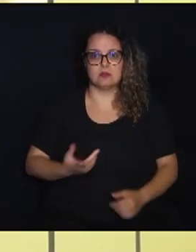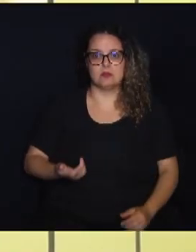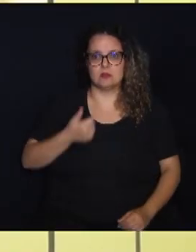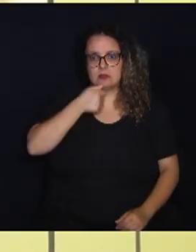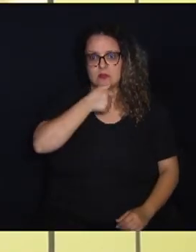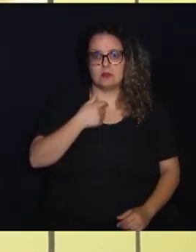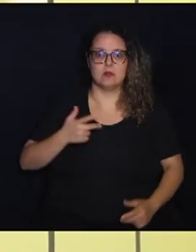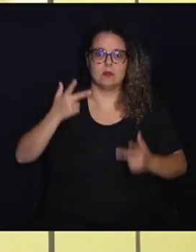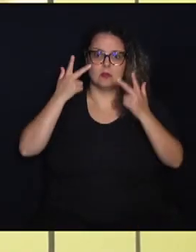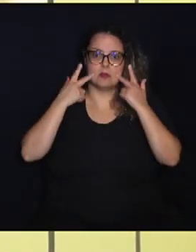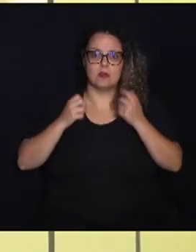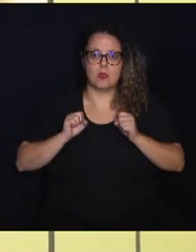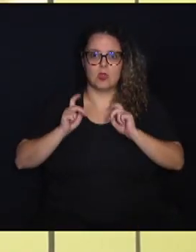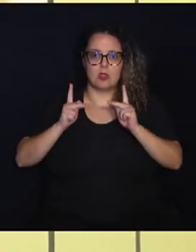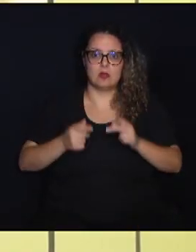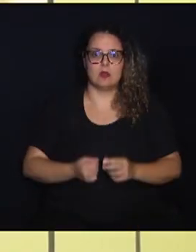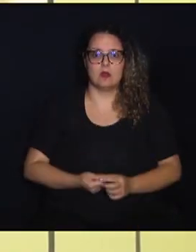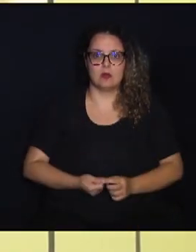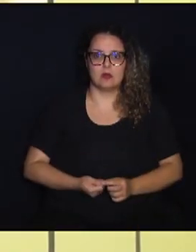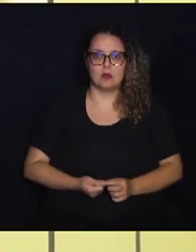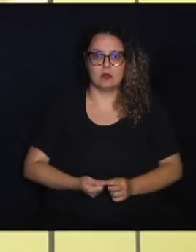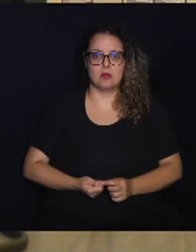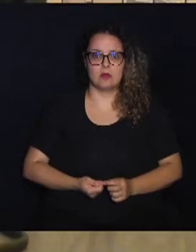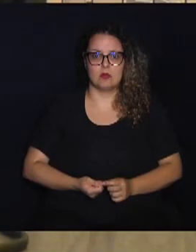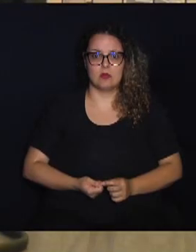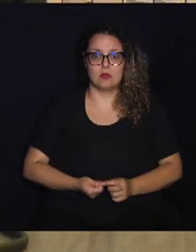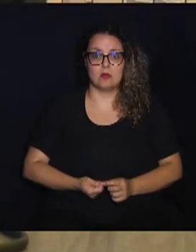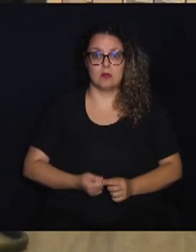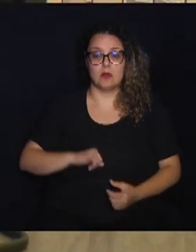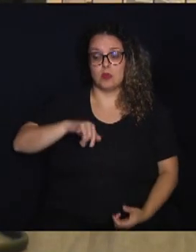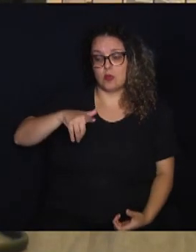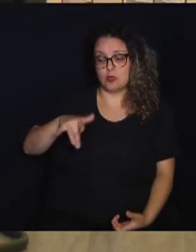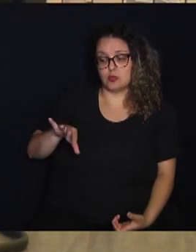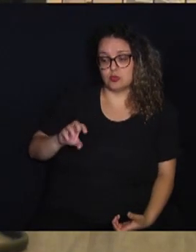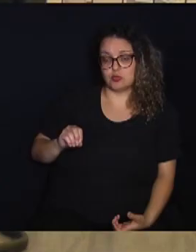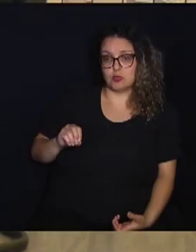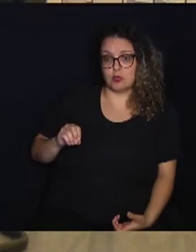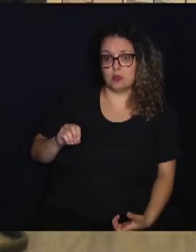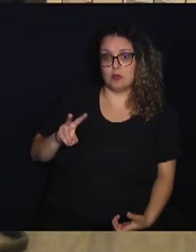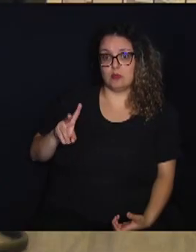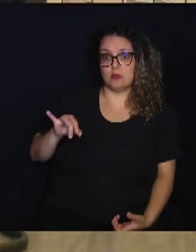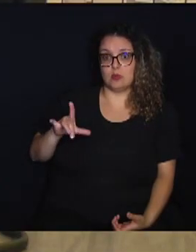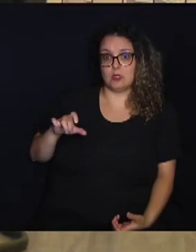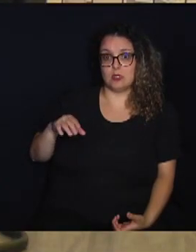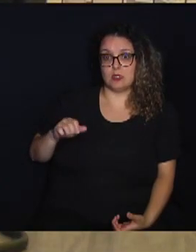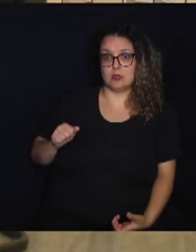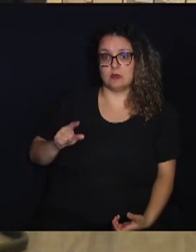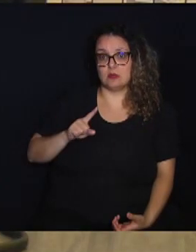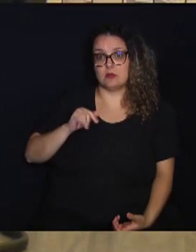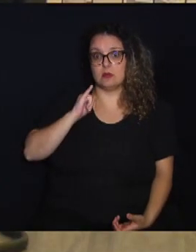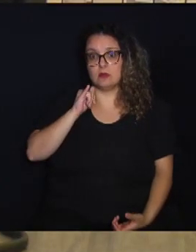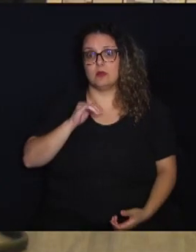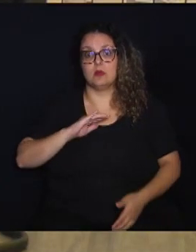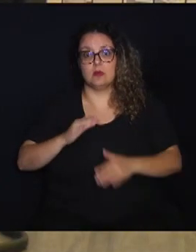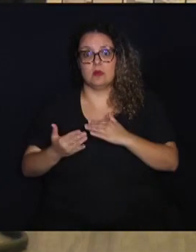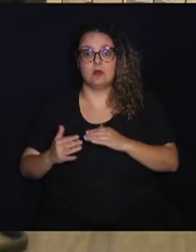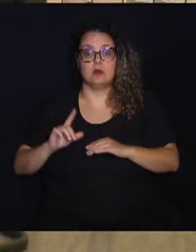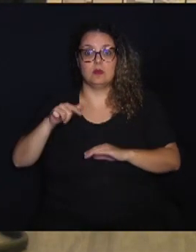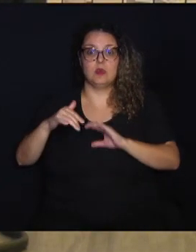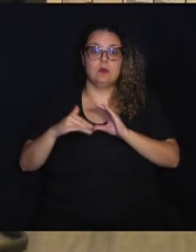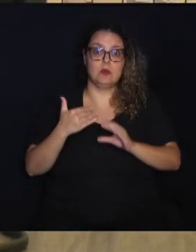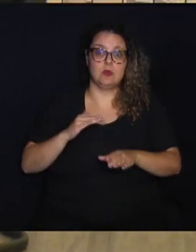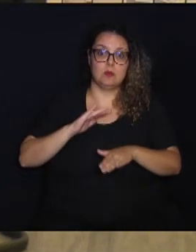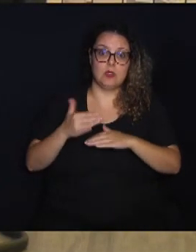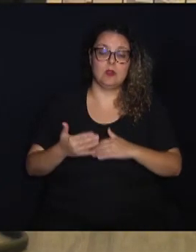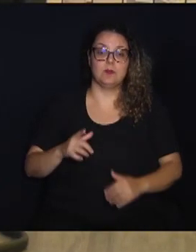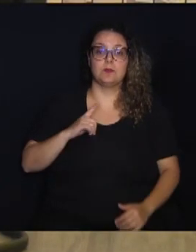Tranquilo. tudo bem. Tá Vocês não- certo, tá? então. Ó, o João Vilhena não falou que bairro. João, depois manda o bairro pra gente.